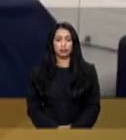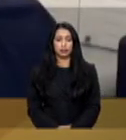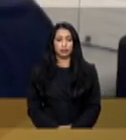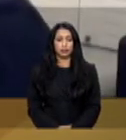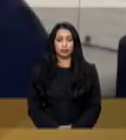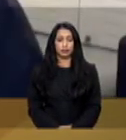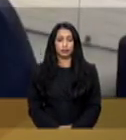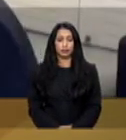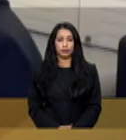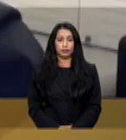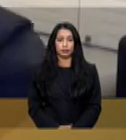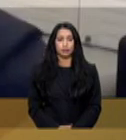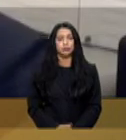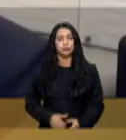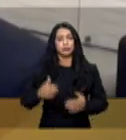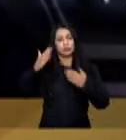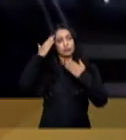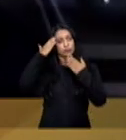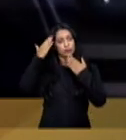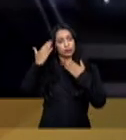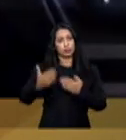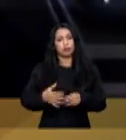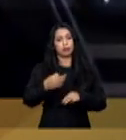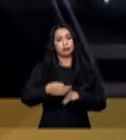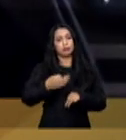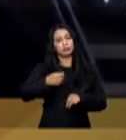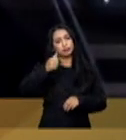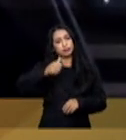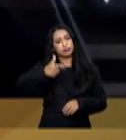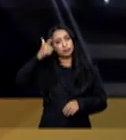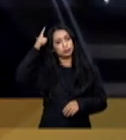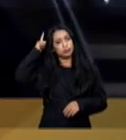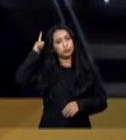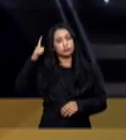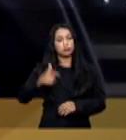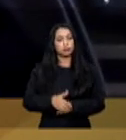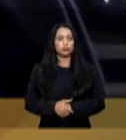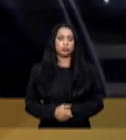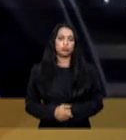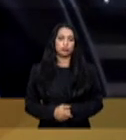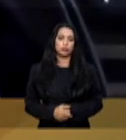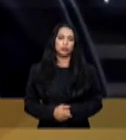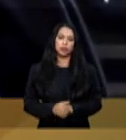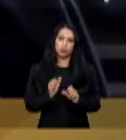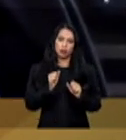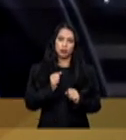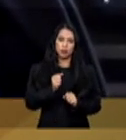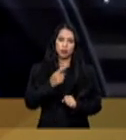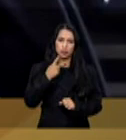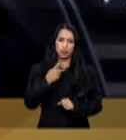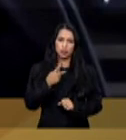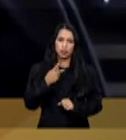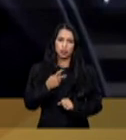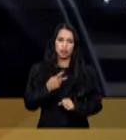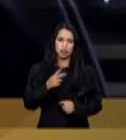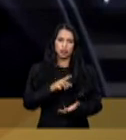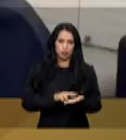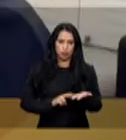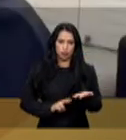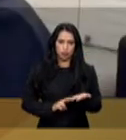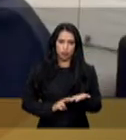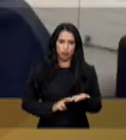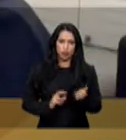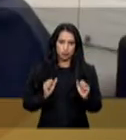ministro Alexandre Moraes. Presidente, pois não. Vossa Excelência me concede a palavra 1 minuto como relator? Pois